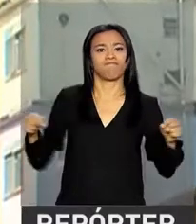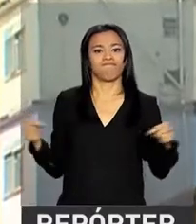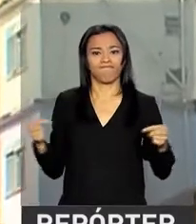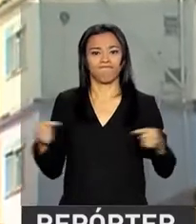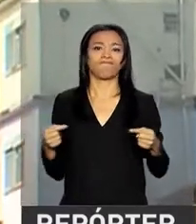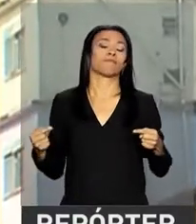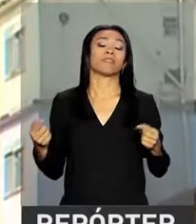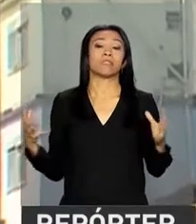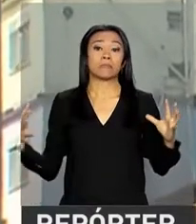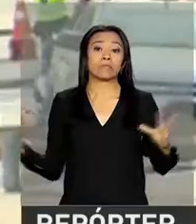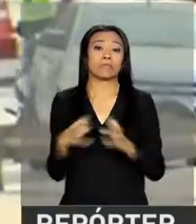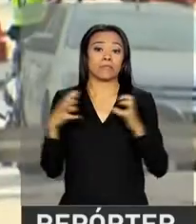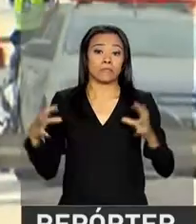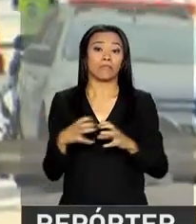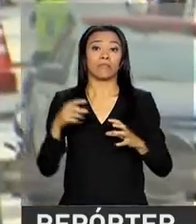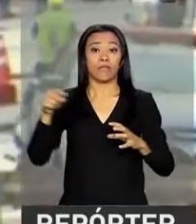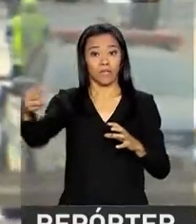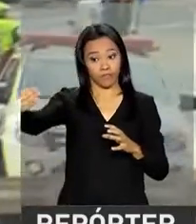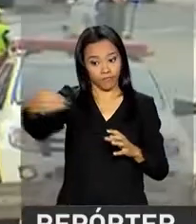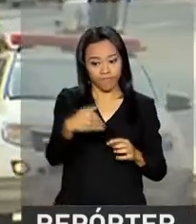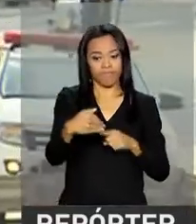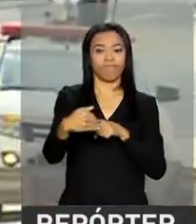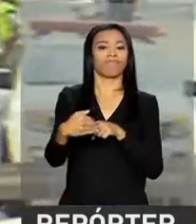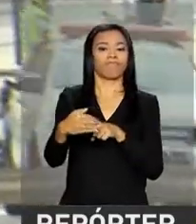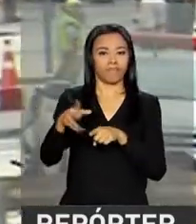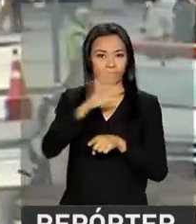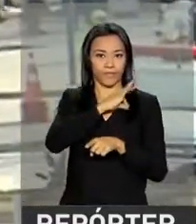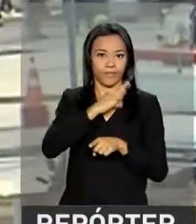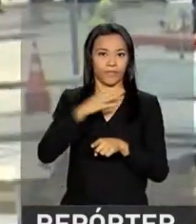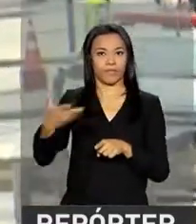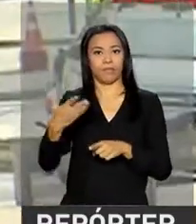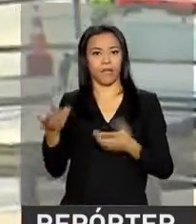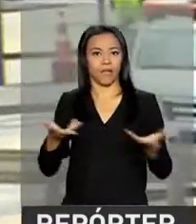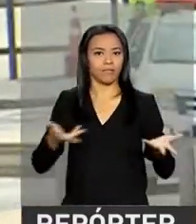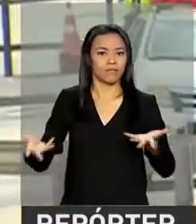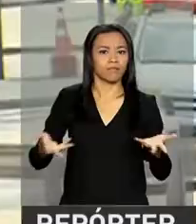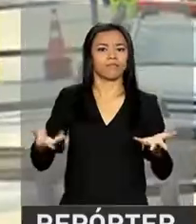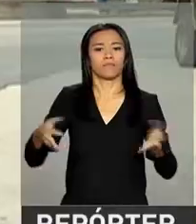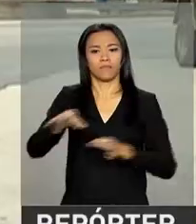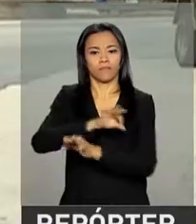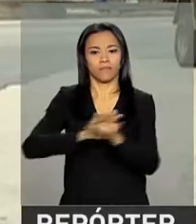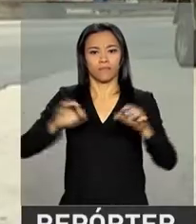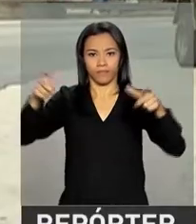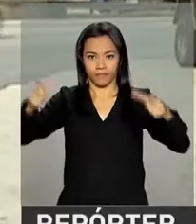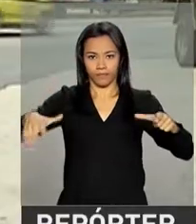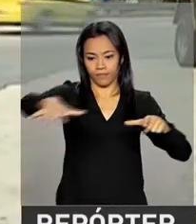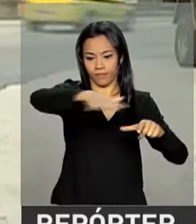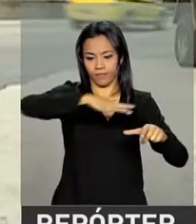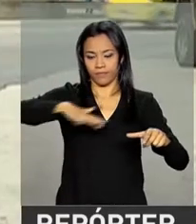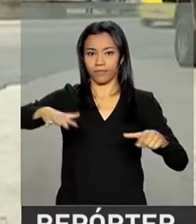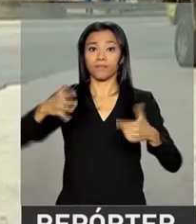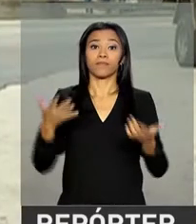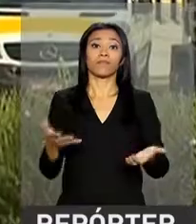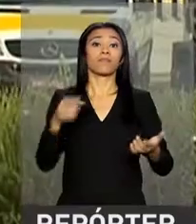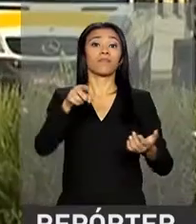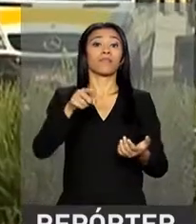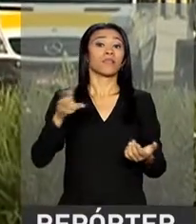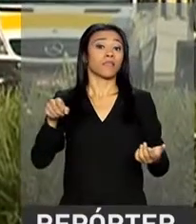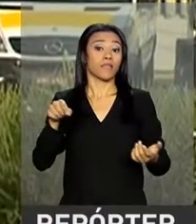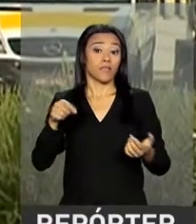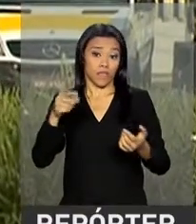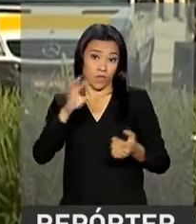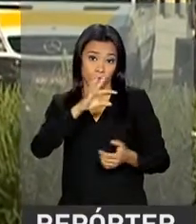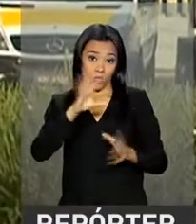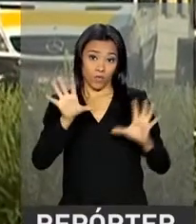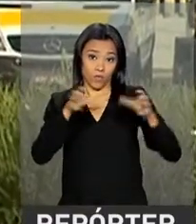foi destacado para atuar por tempo indeterminado na comunidade carioca as operações envolvendo as tropas federais